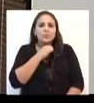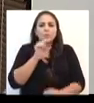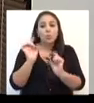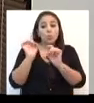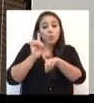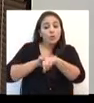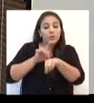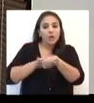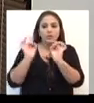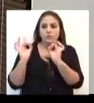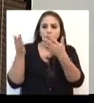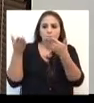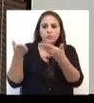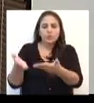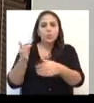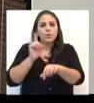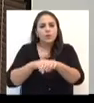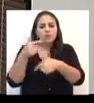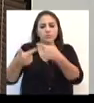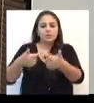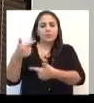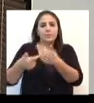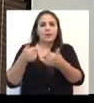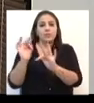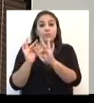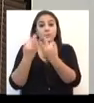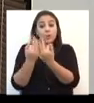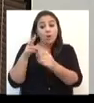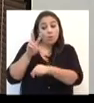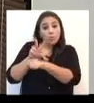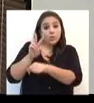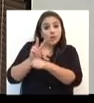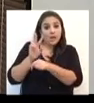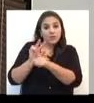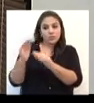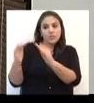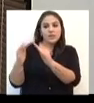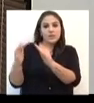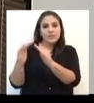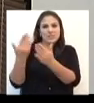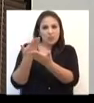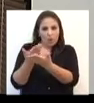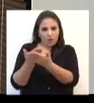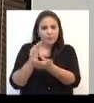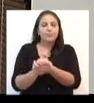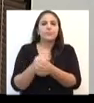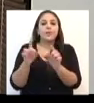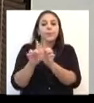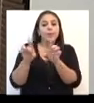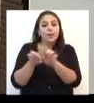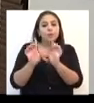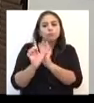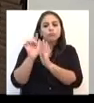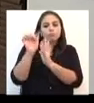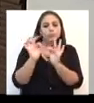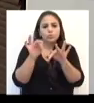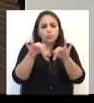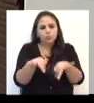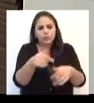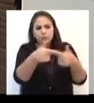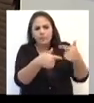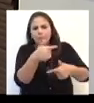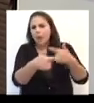especificado de horário de trabalho do familiar, aos cuidados dessa casa, e no final do expediente do